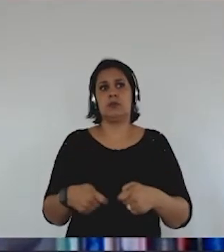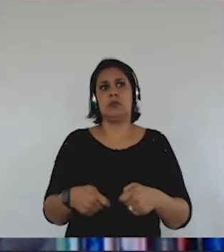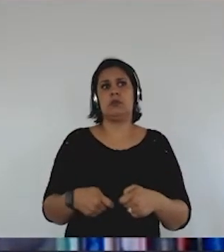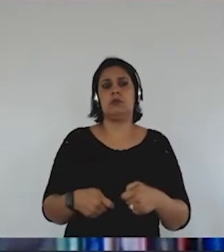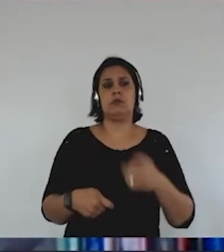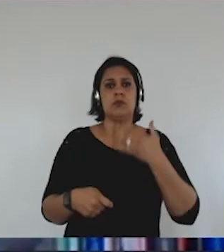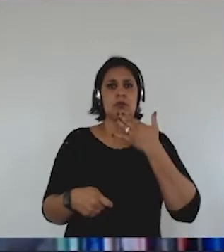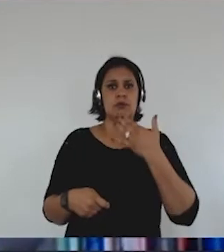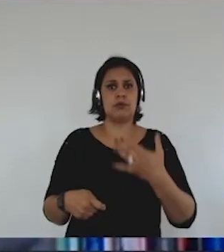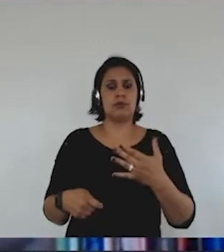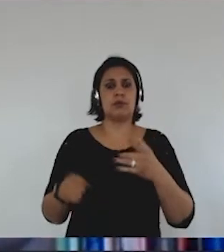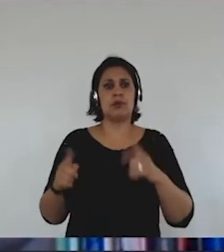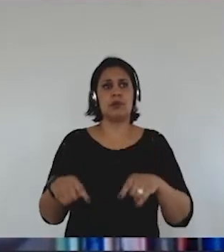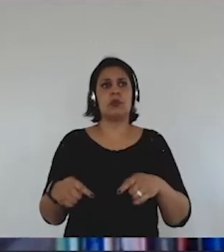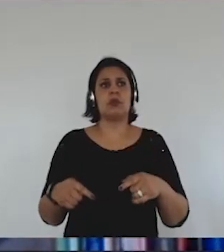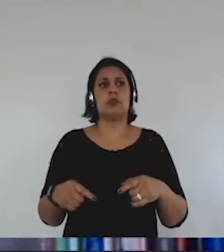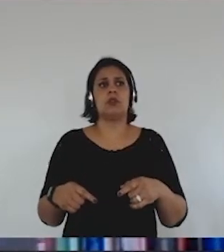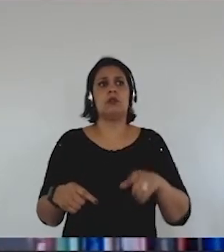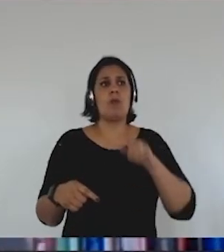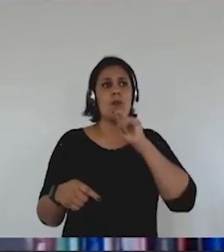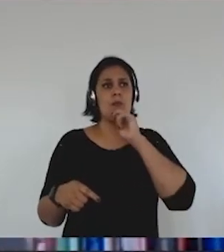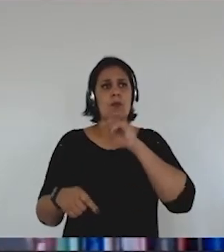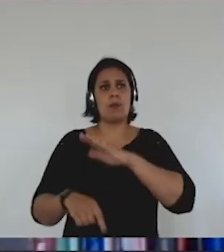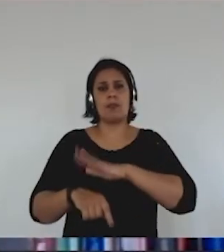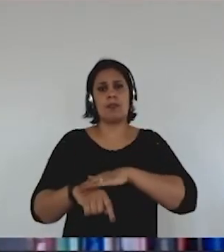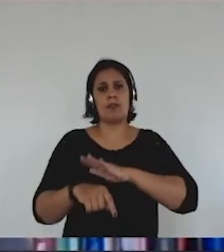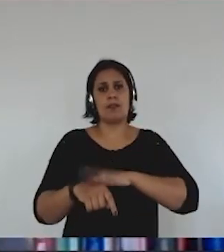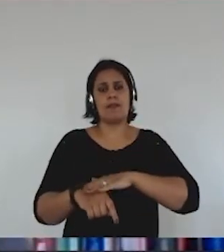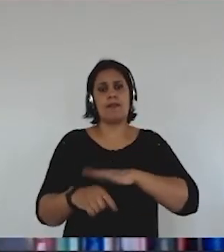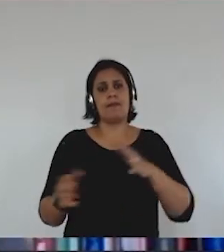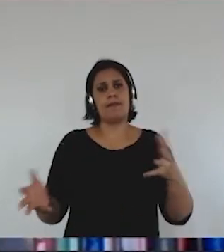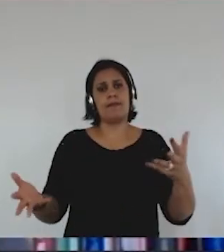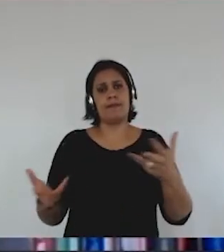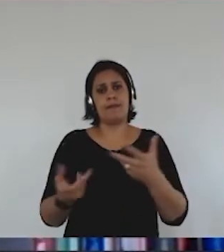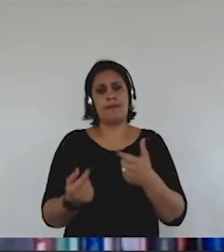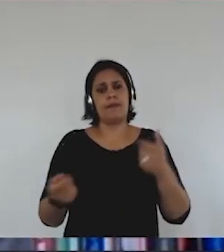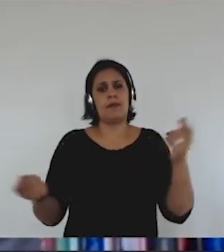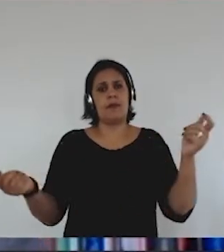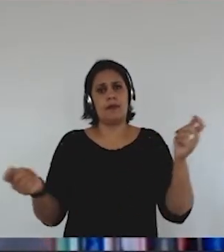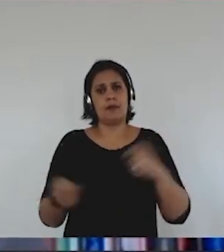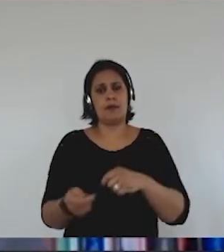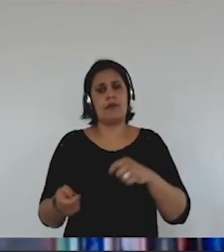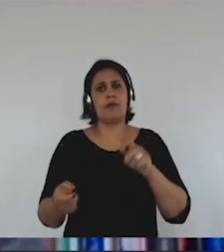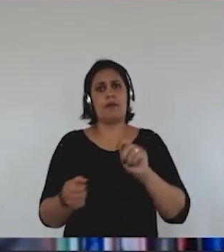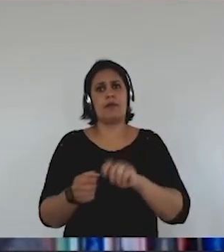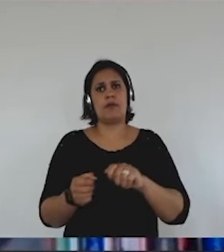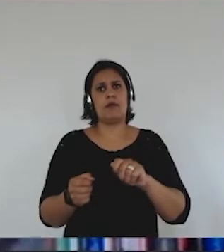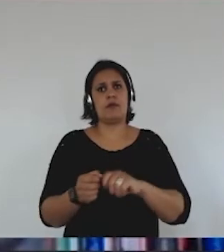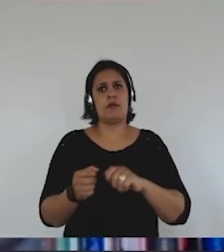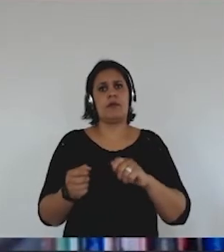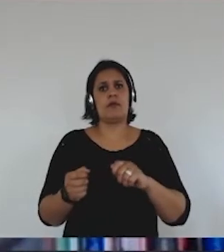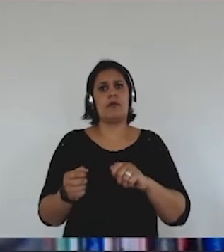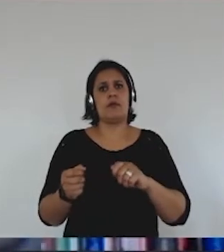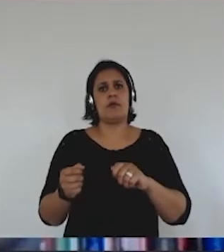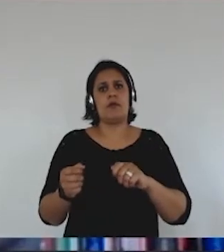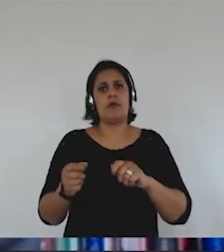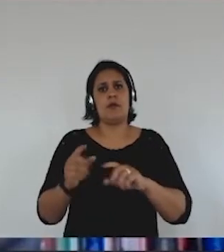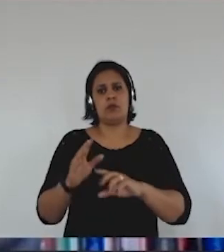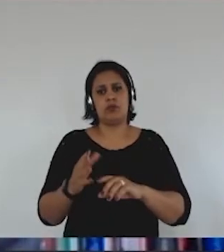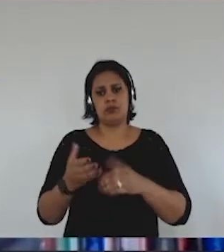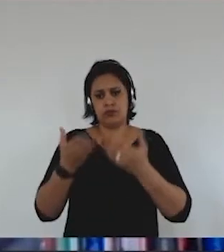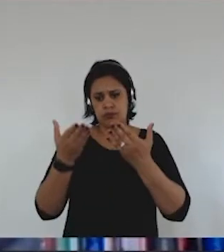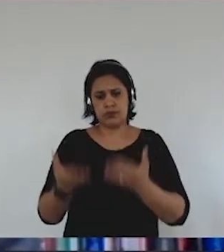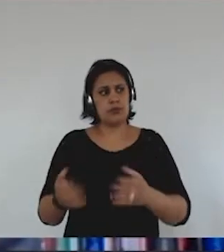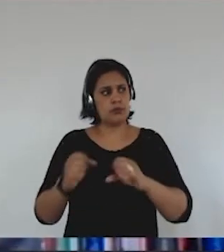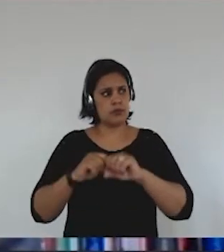muito contundente, sem o tempo hábil suficiente para que isso possa ser projetado em cima de um